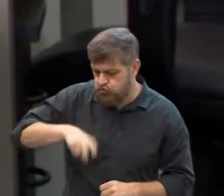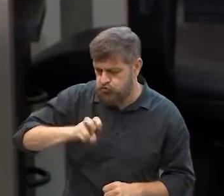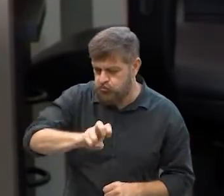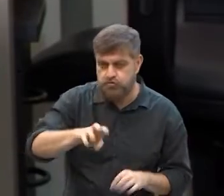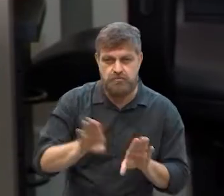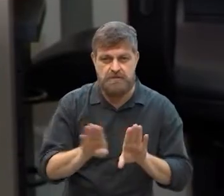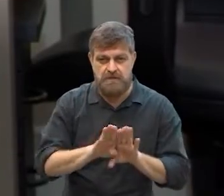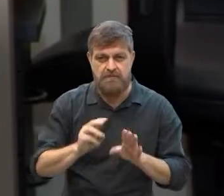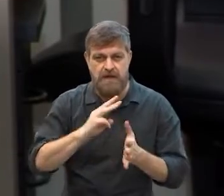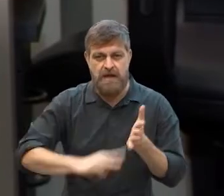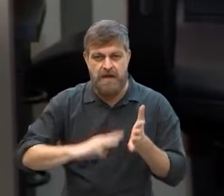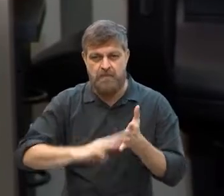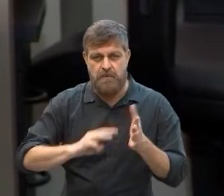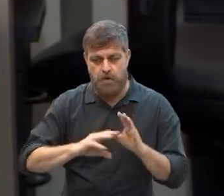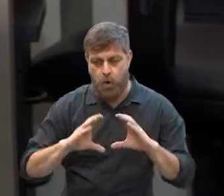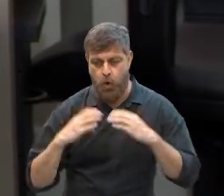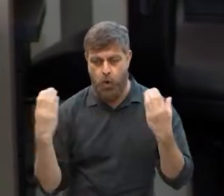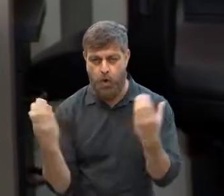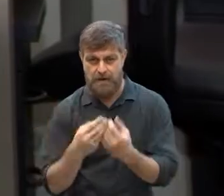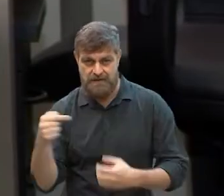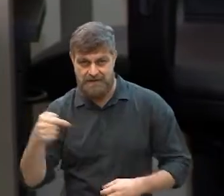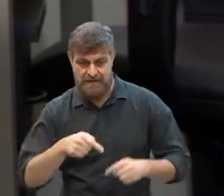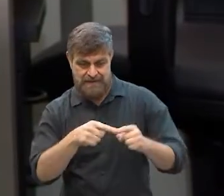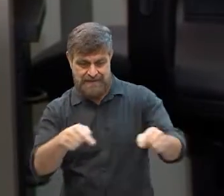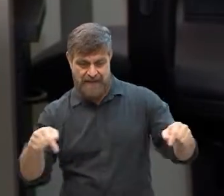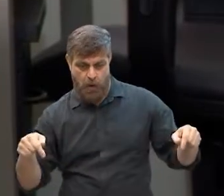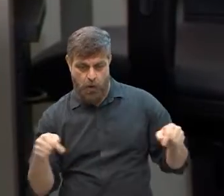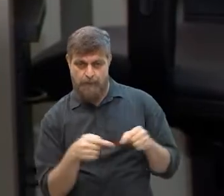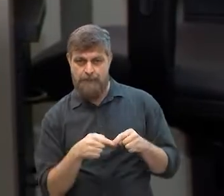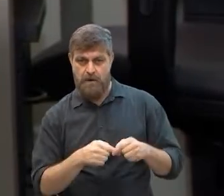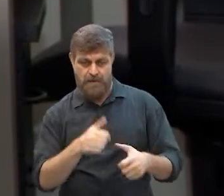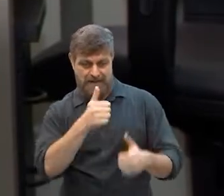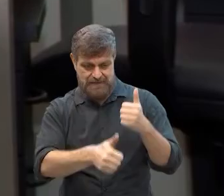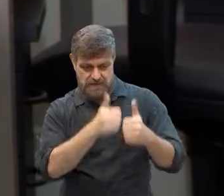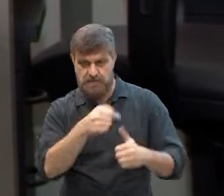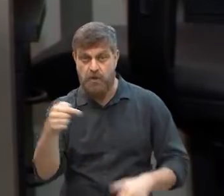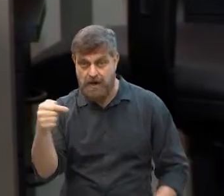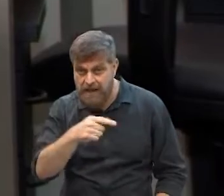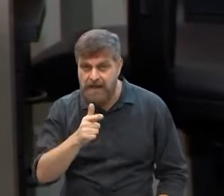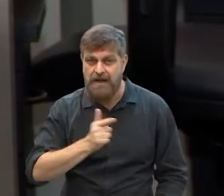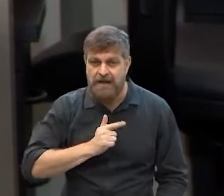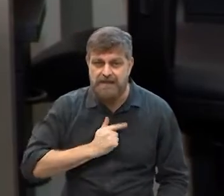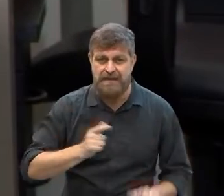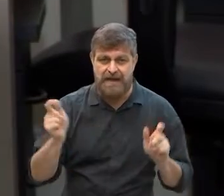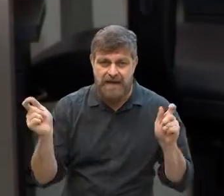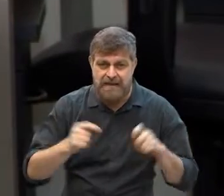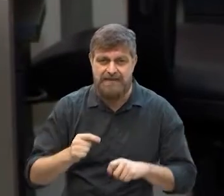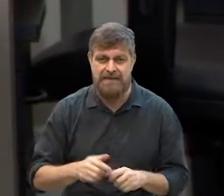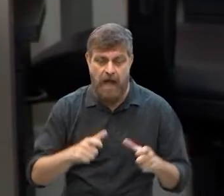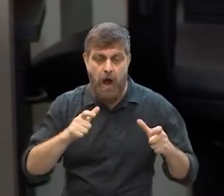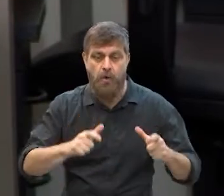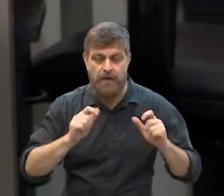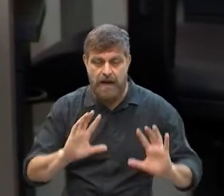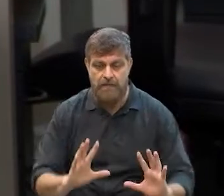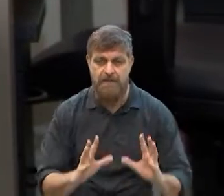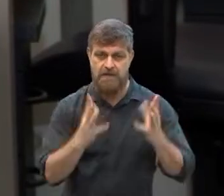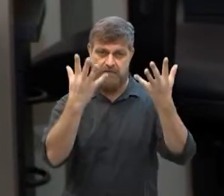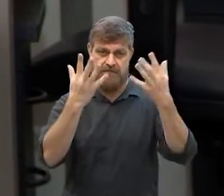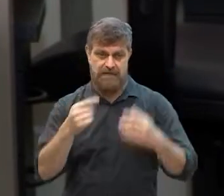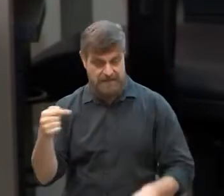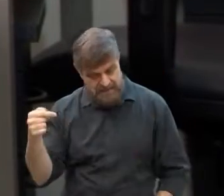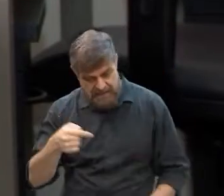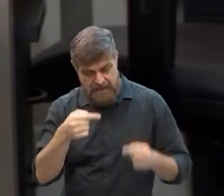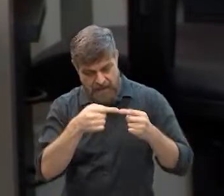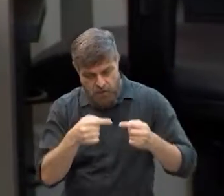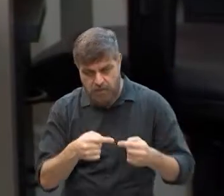temos as outras modalidades coletivas, porque nós temos uma quadra poliesportiva. Nós podemos fazer ali um espaço também para eventos, por que não?